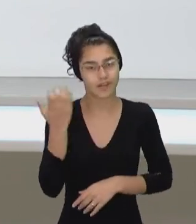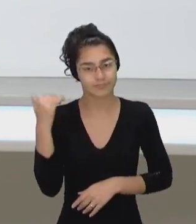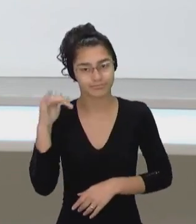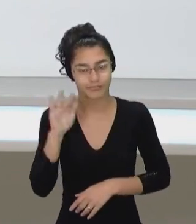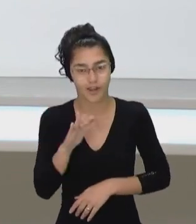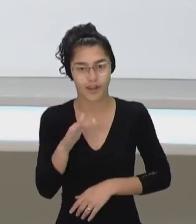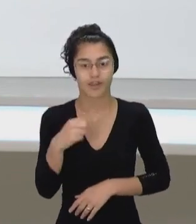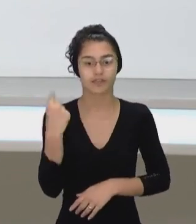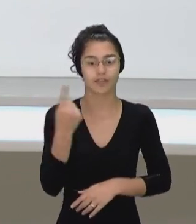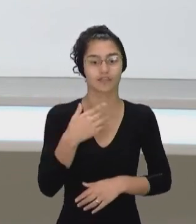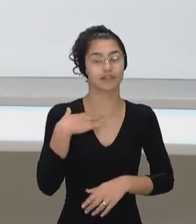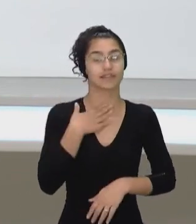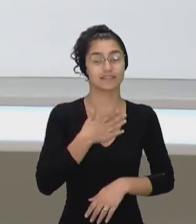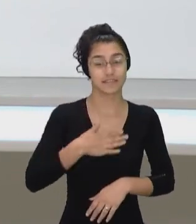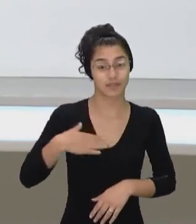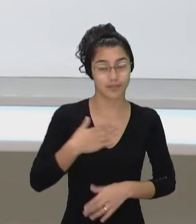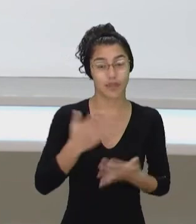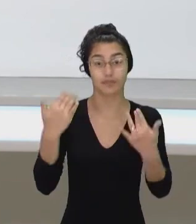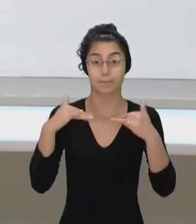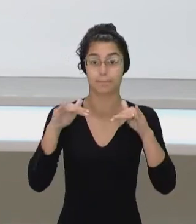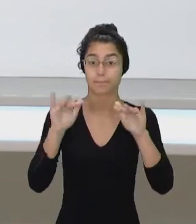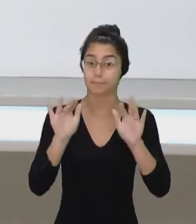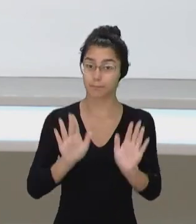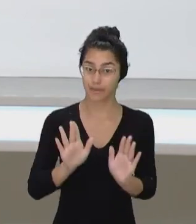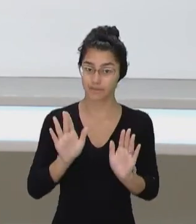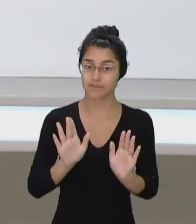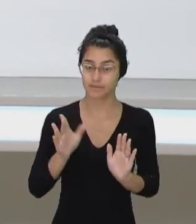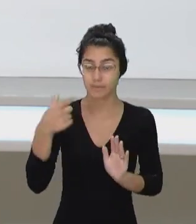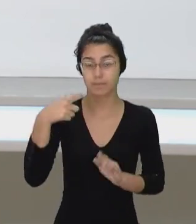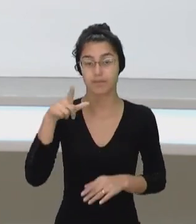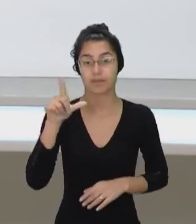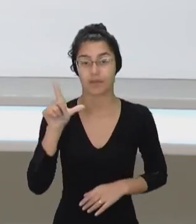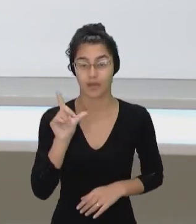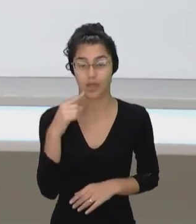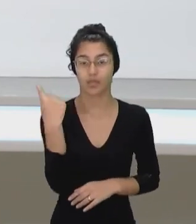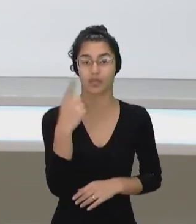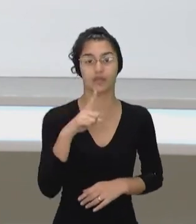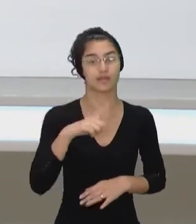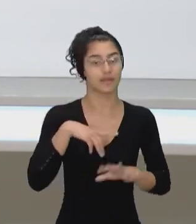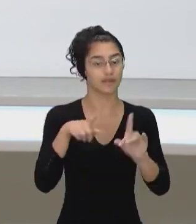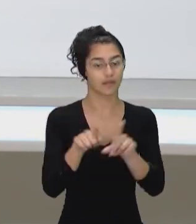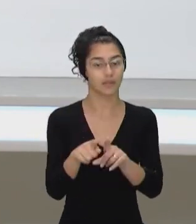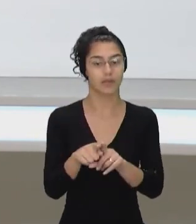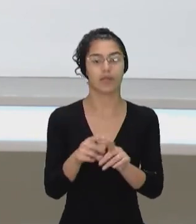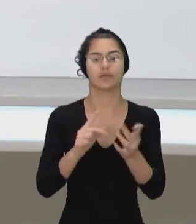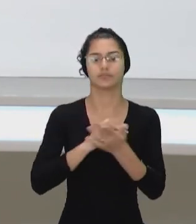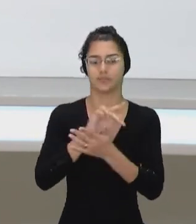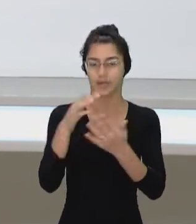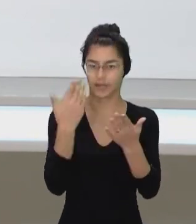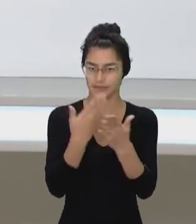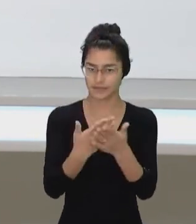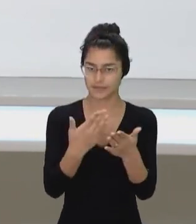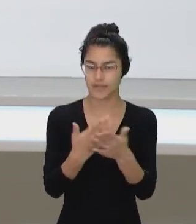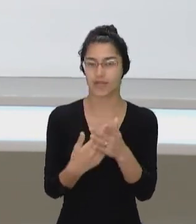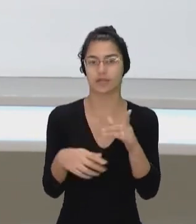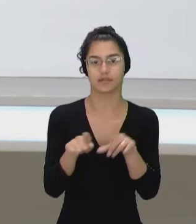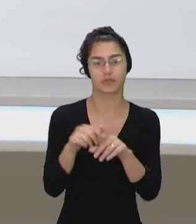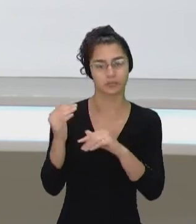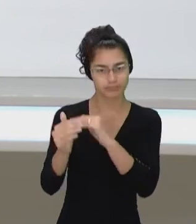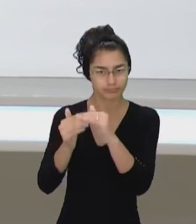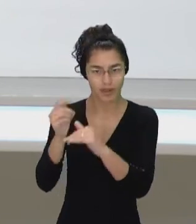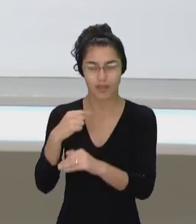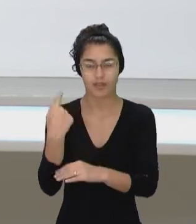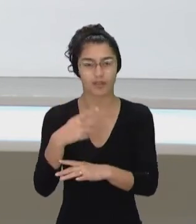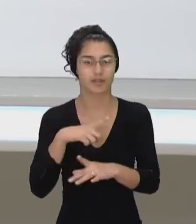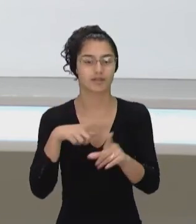mais, vamos ficar na saudade, mas antes disso, a gente tem ainda bastante aula pela frente e